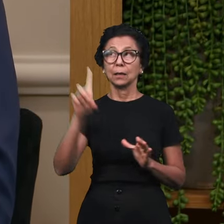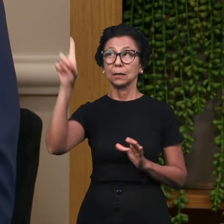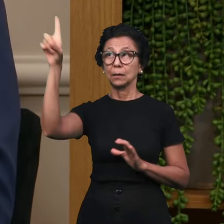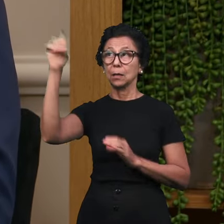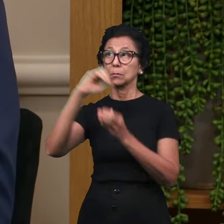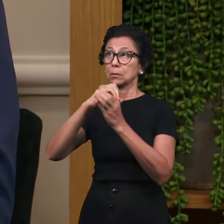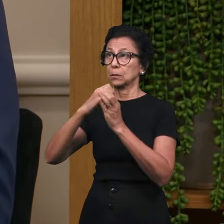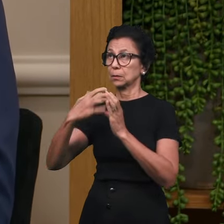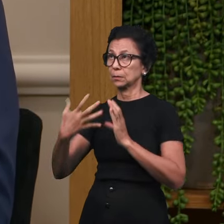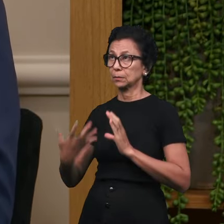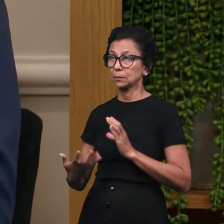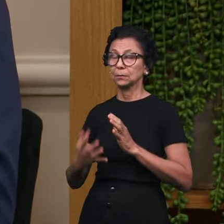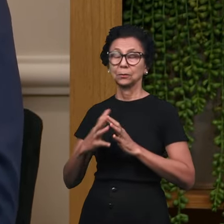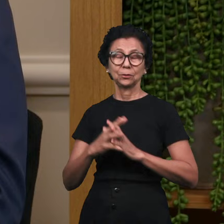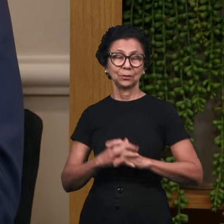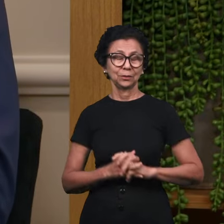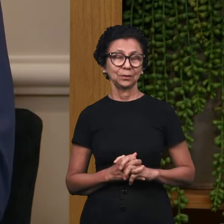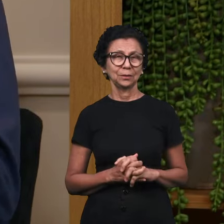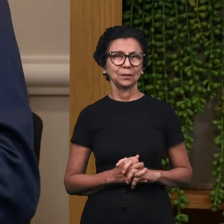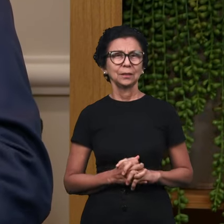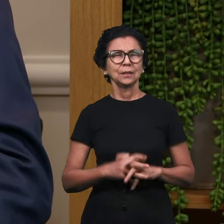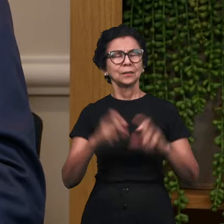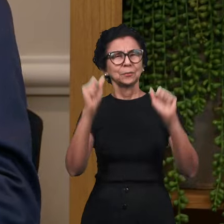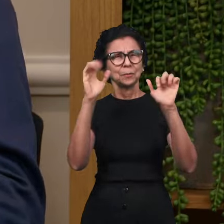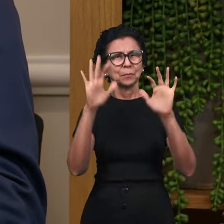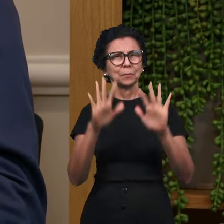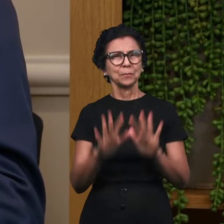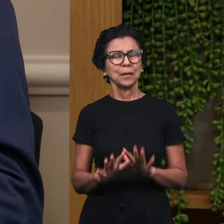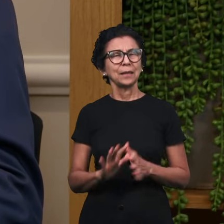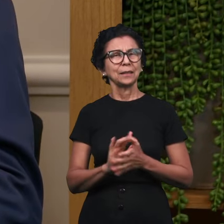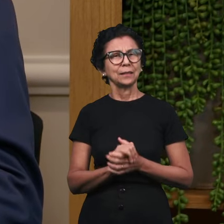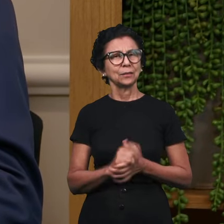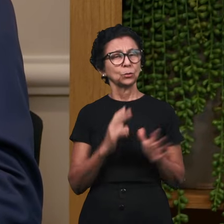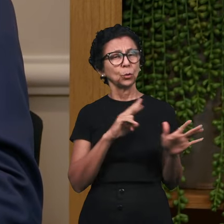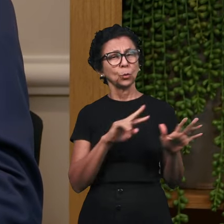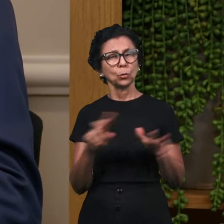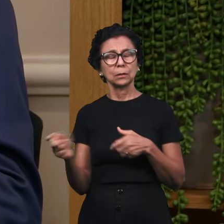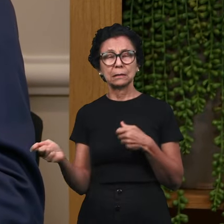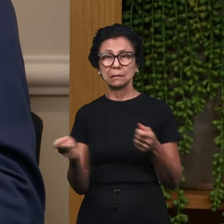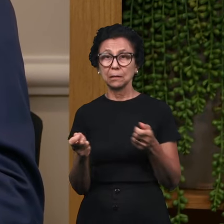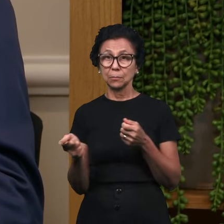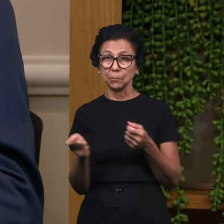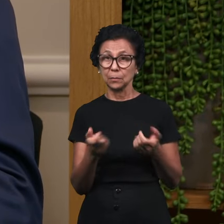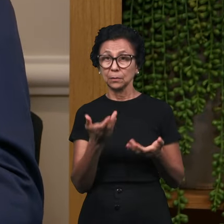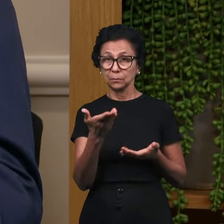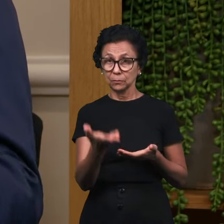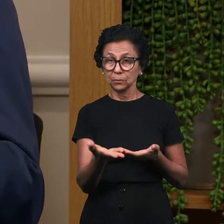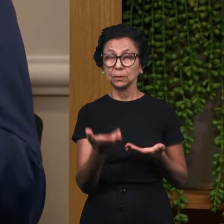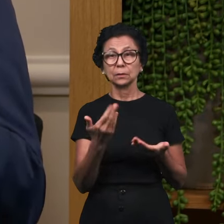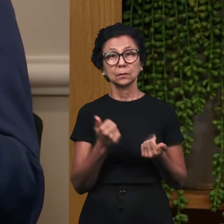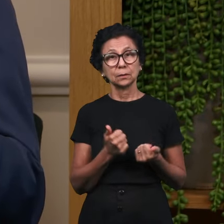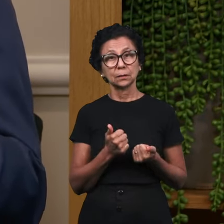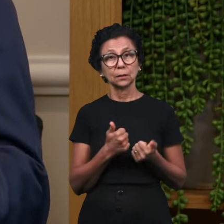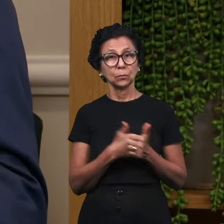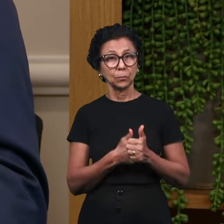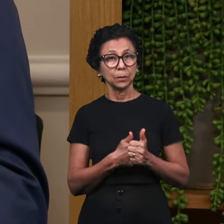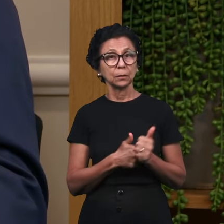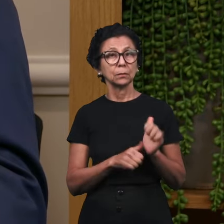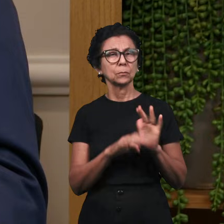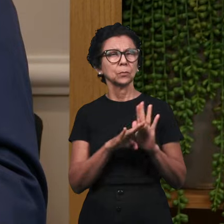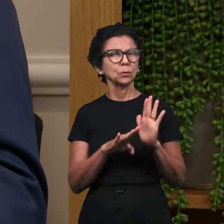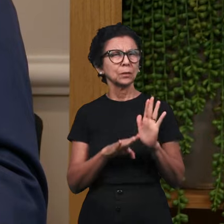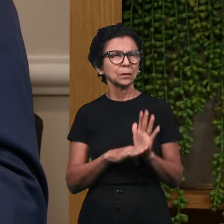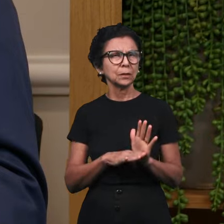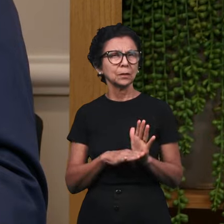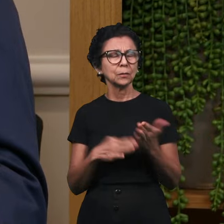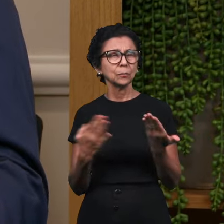Deus. É uma grande honra recebê-lo semanalmente e é uma honra também fazer esse programa para